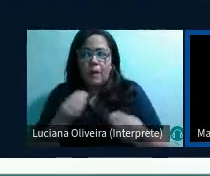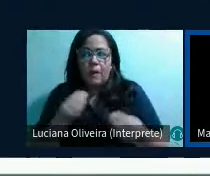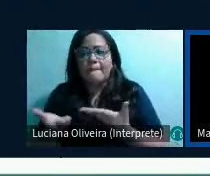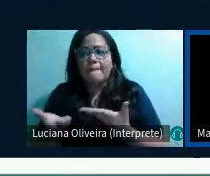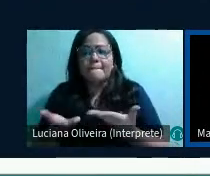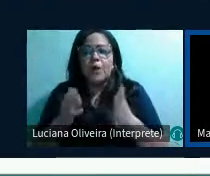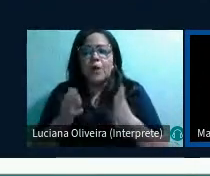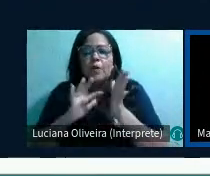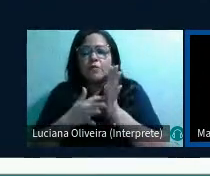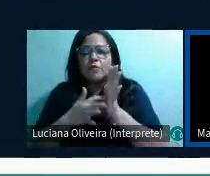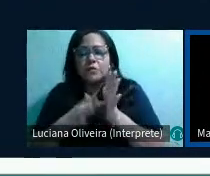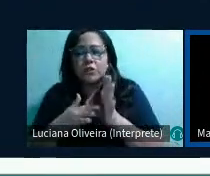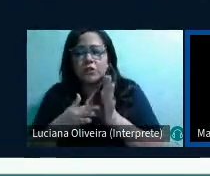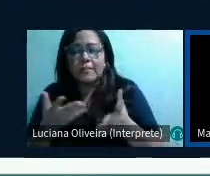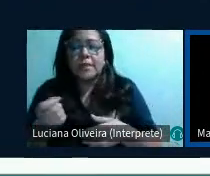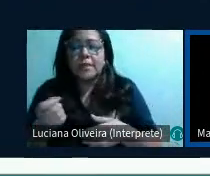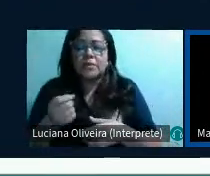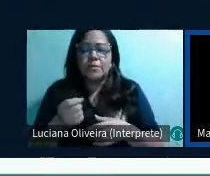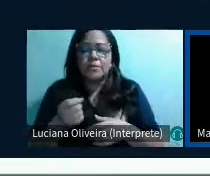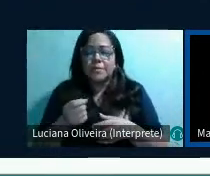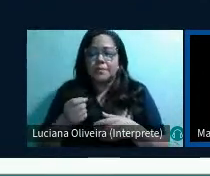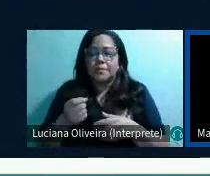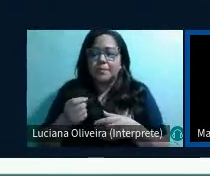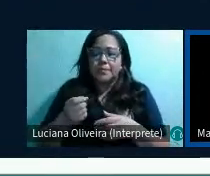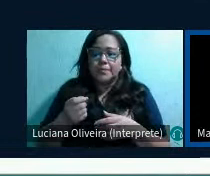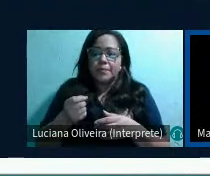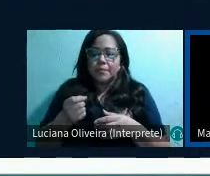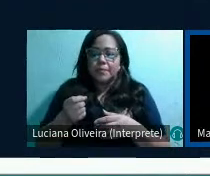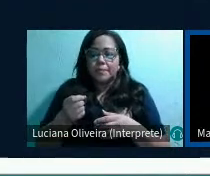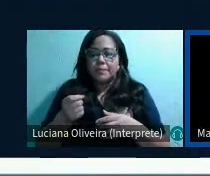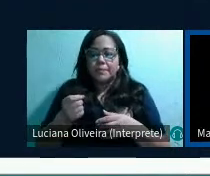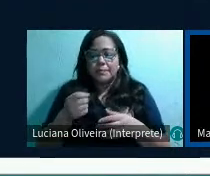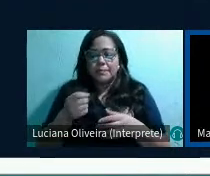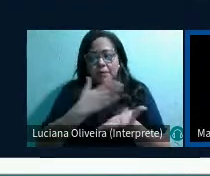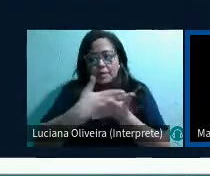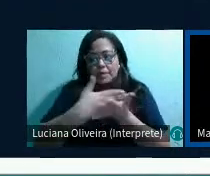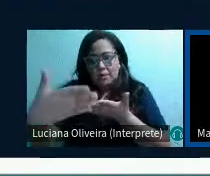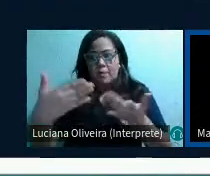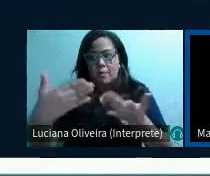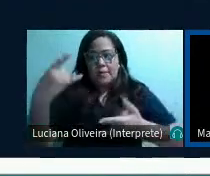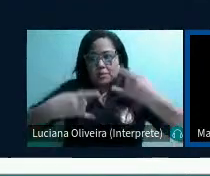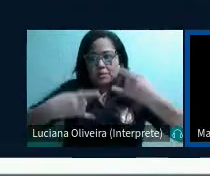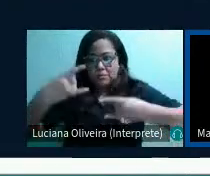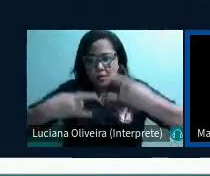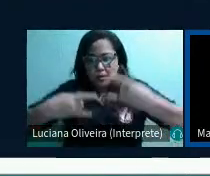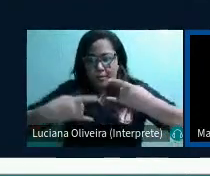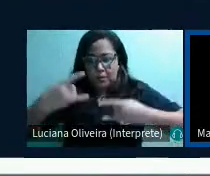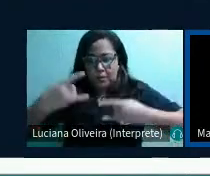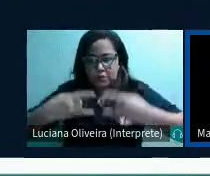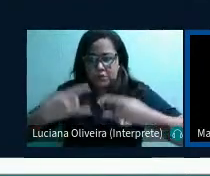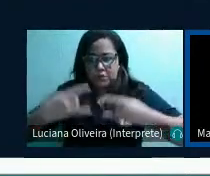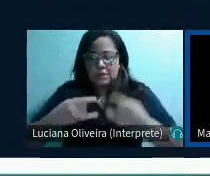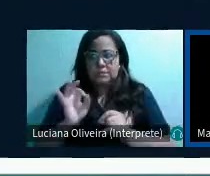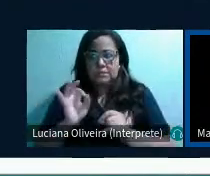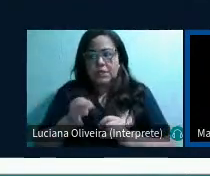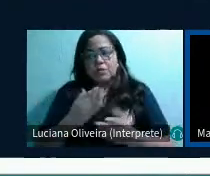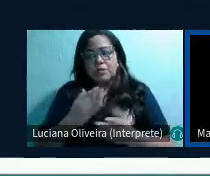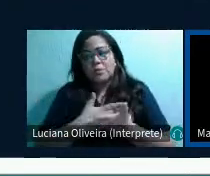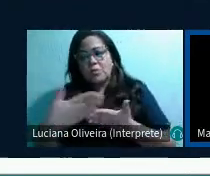nosso vídeo de introdução à robótica, né? Então, vamos começar. A definição de